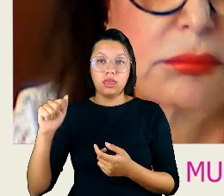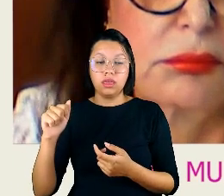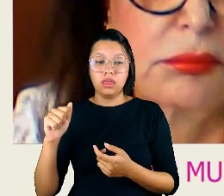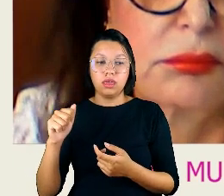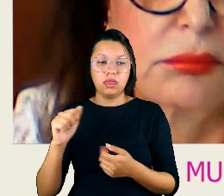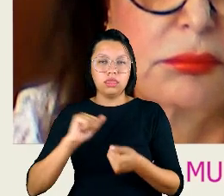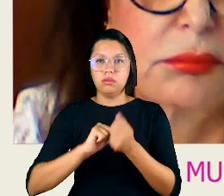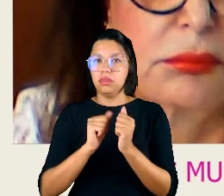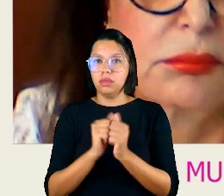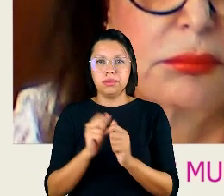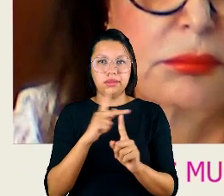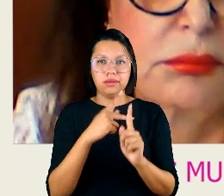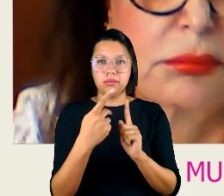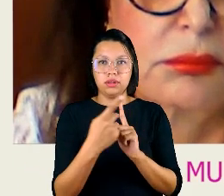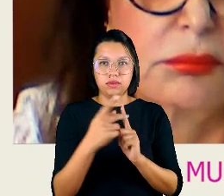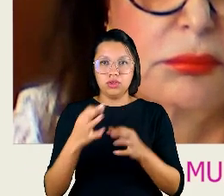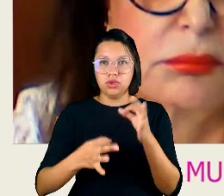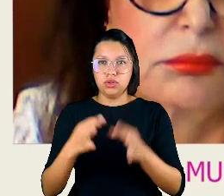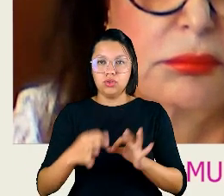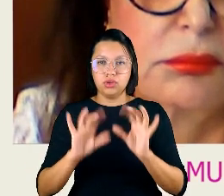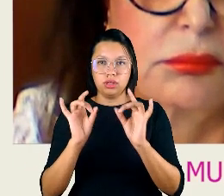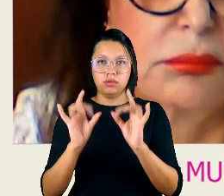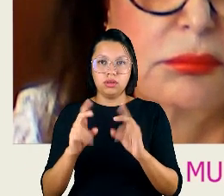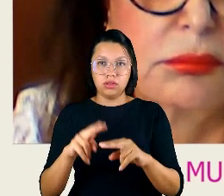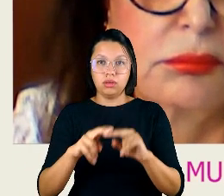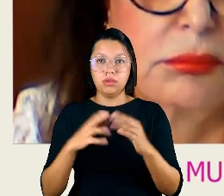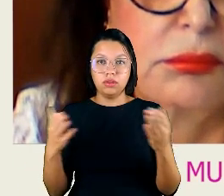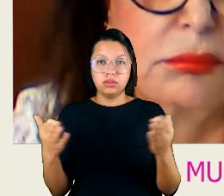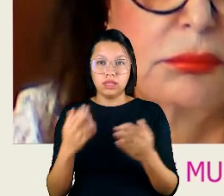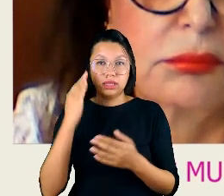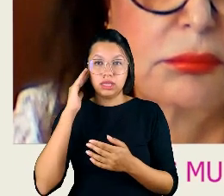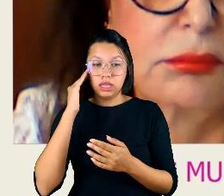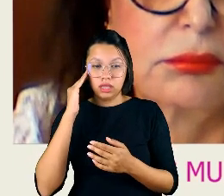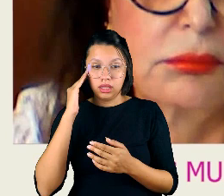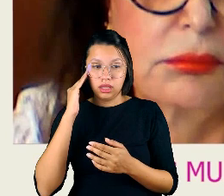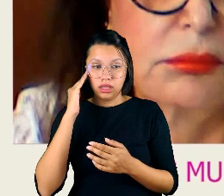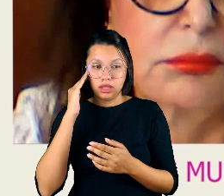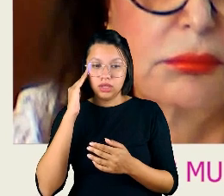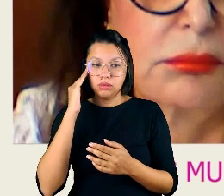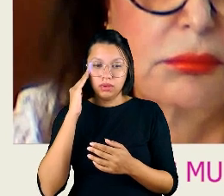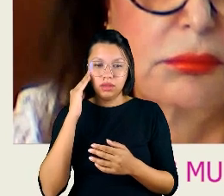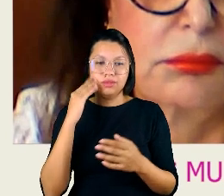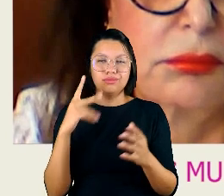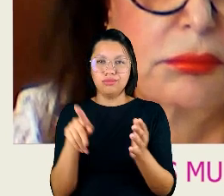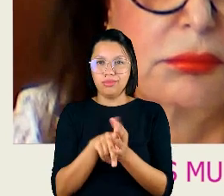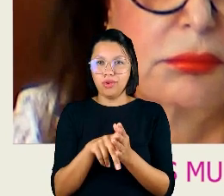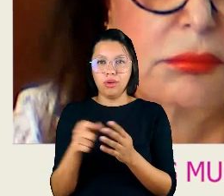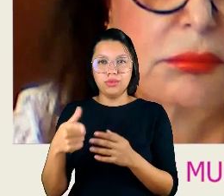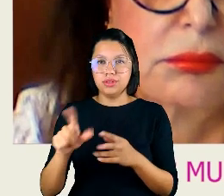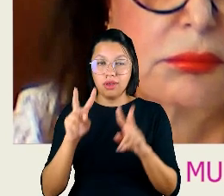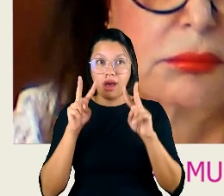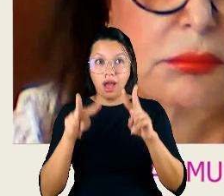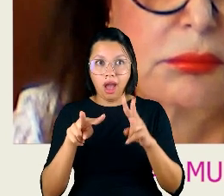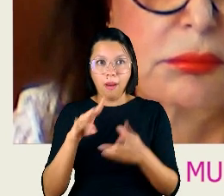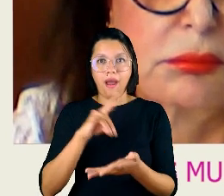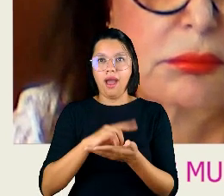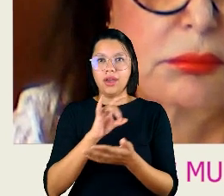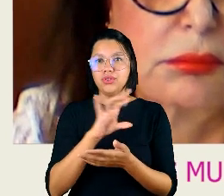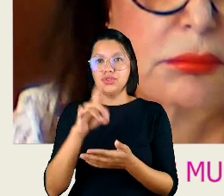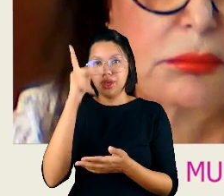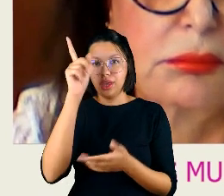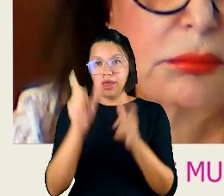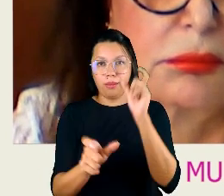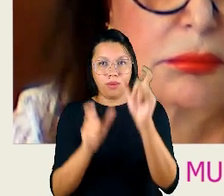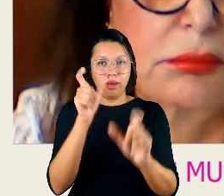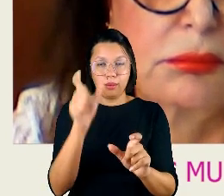no juizado especial por conta desses entendimentos arraigados e sem se ater à realidade de cada indivíduo, notadamente